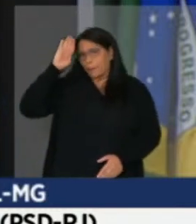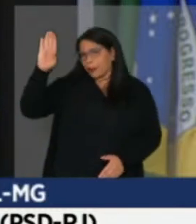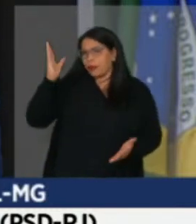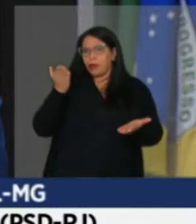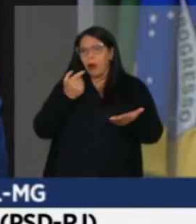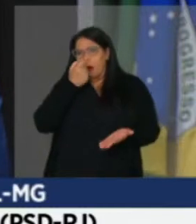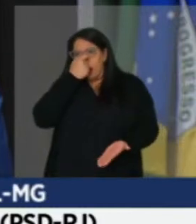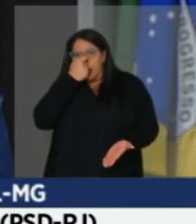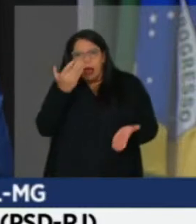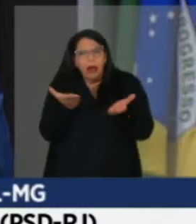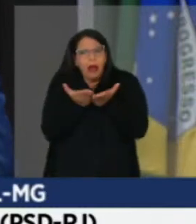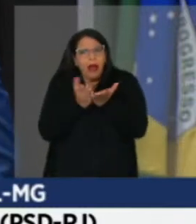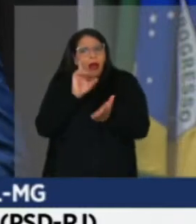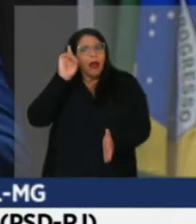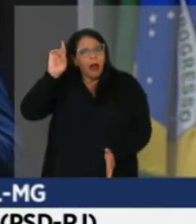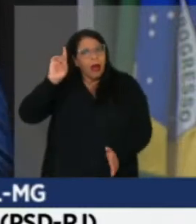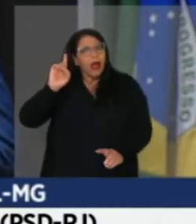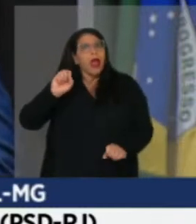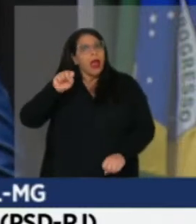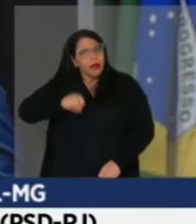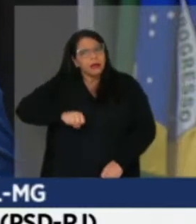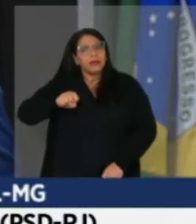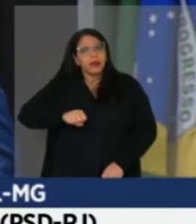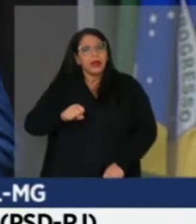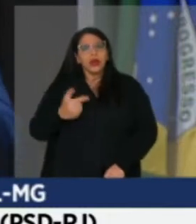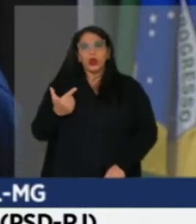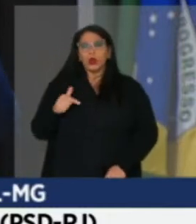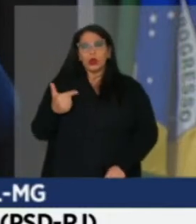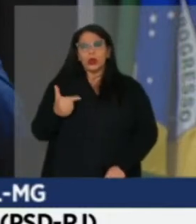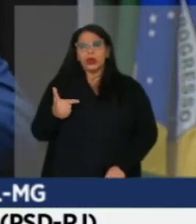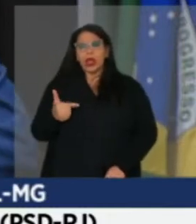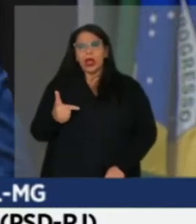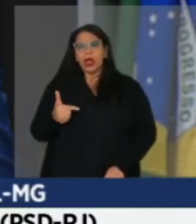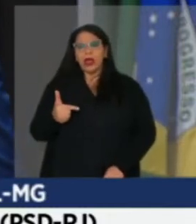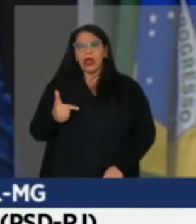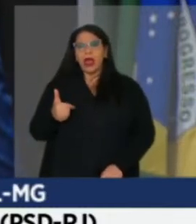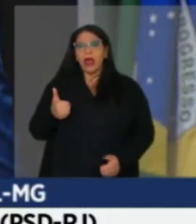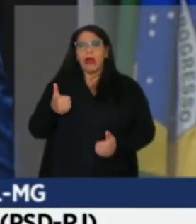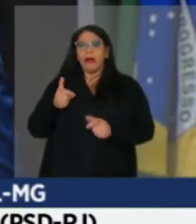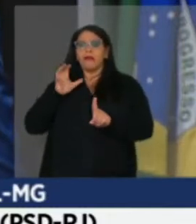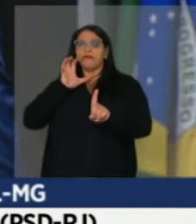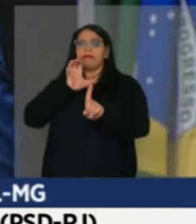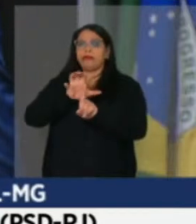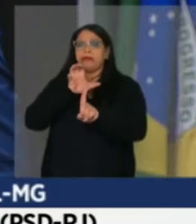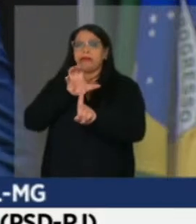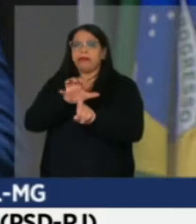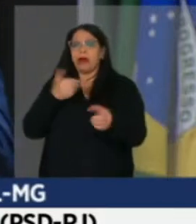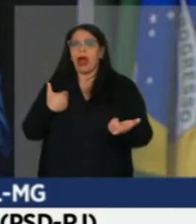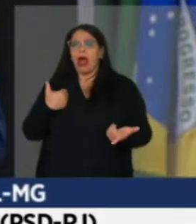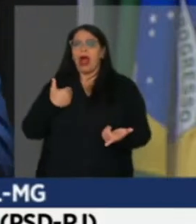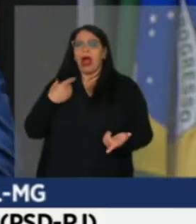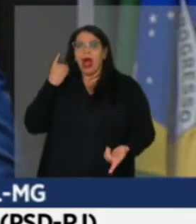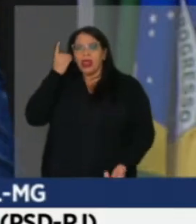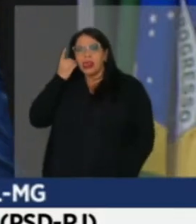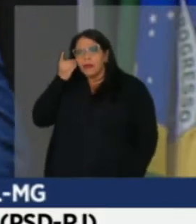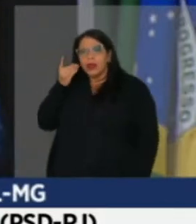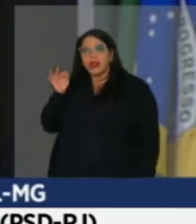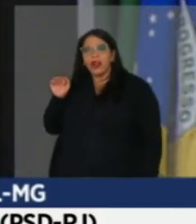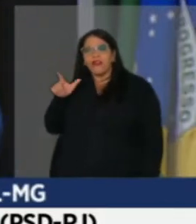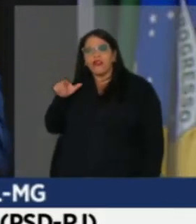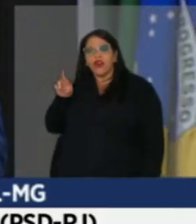senhor presidente. Não existe nenhuma perseguição a parlamentar. Existe sim